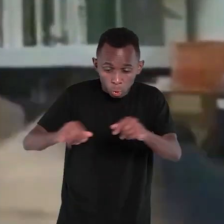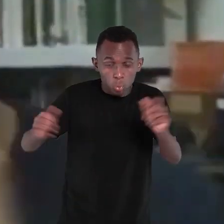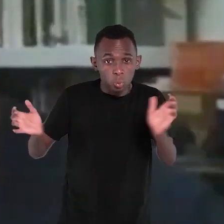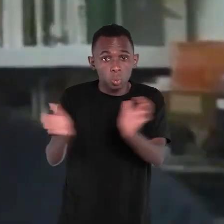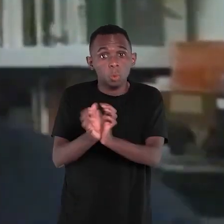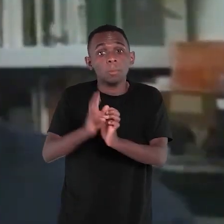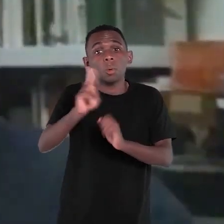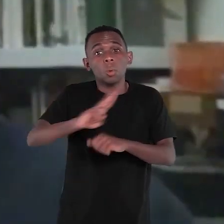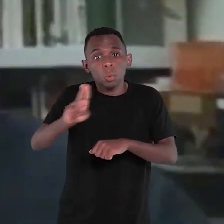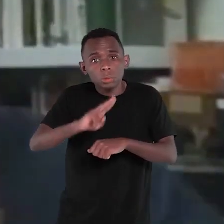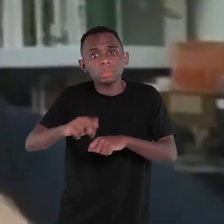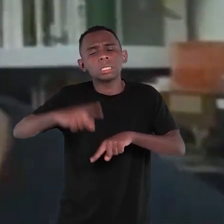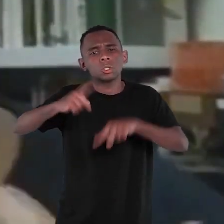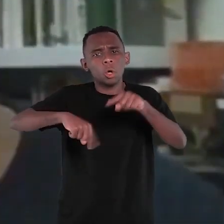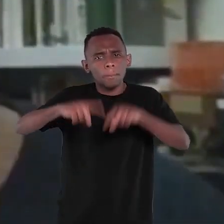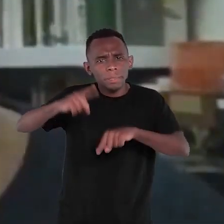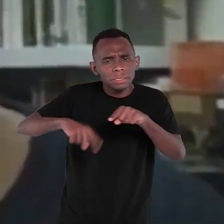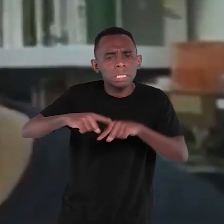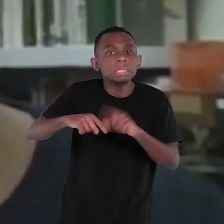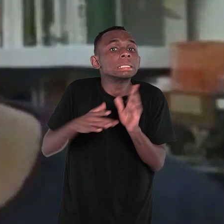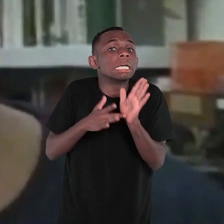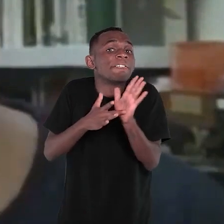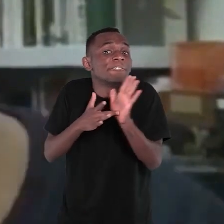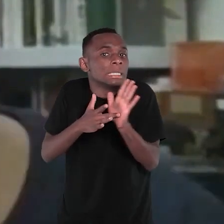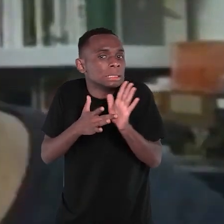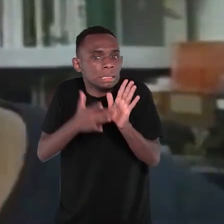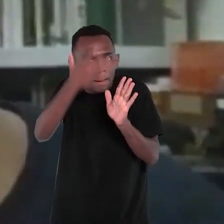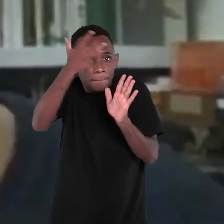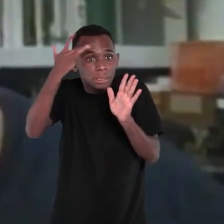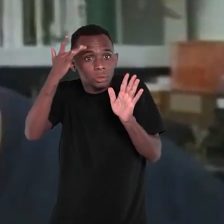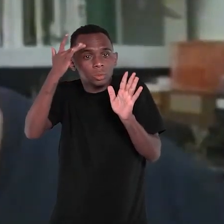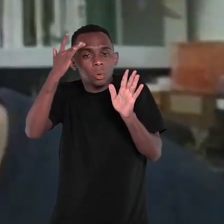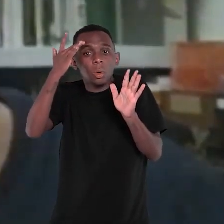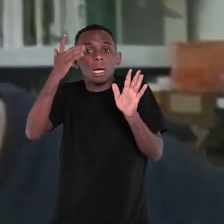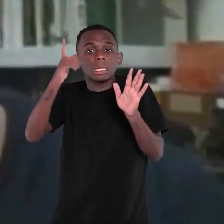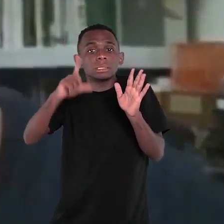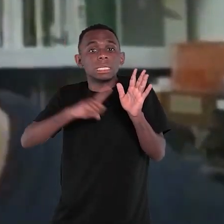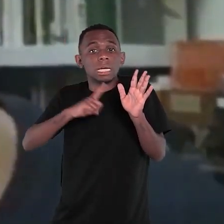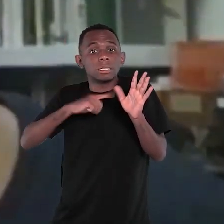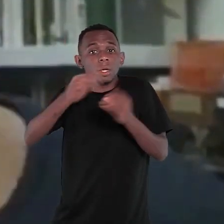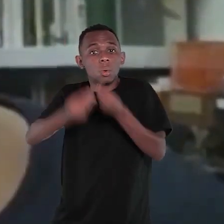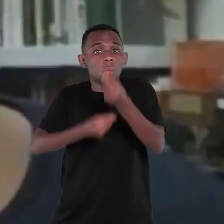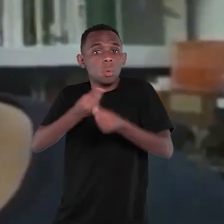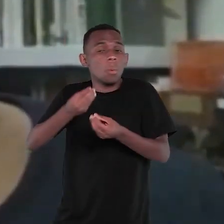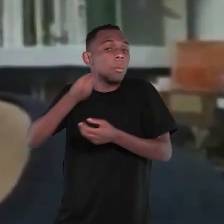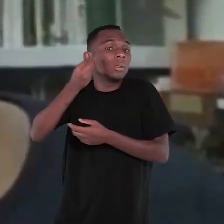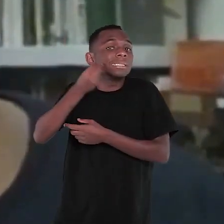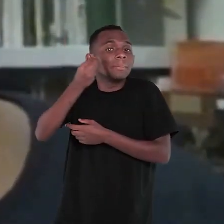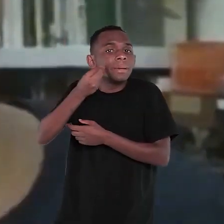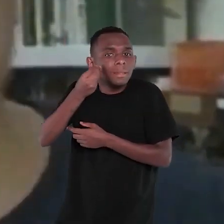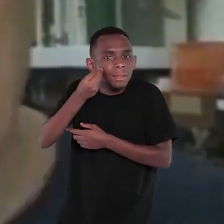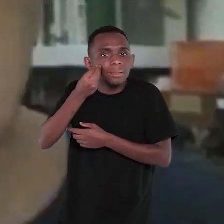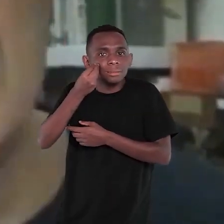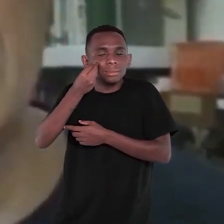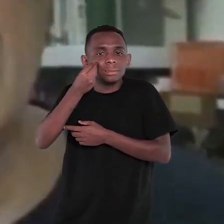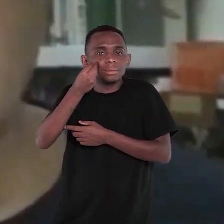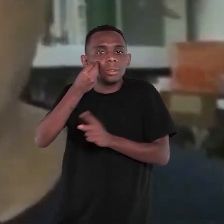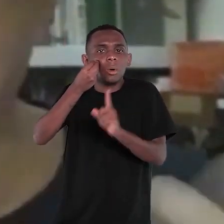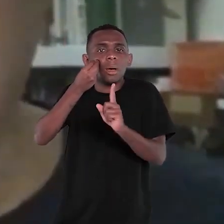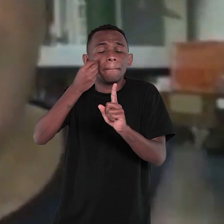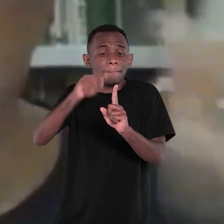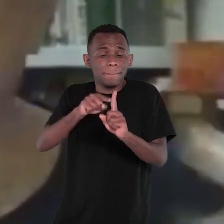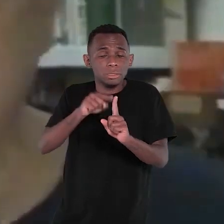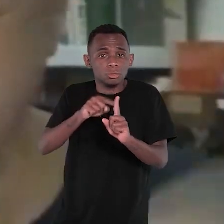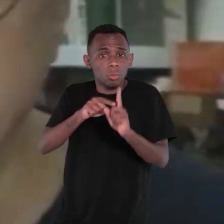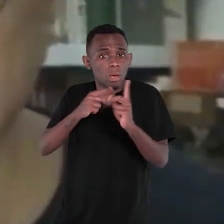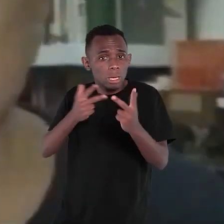usando dispositivos que simulavam, que forçavam a pessoa a ter uma experiência de alguém